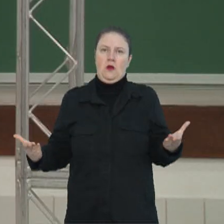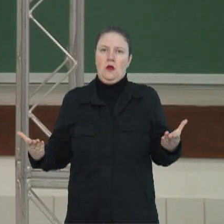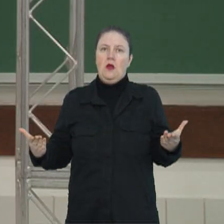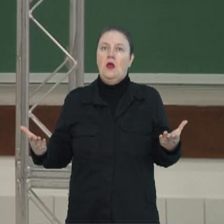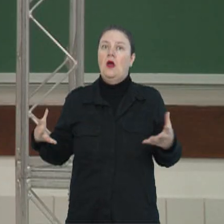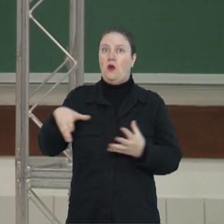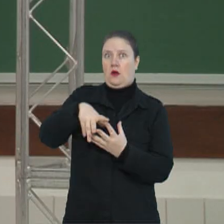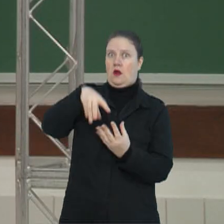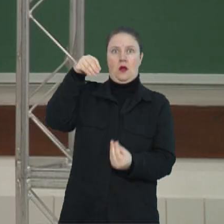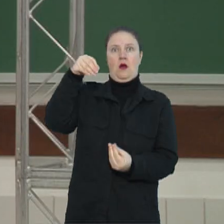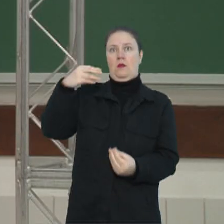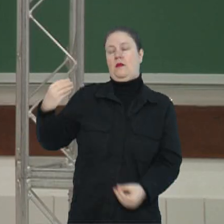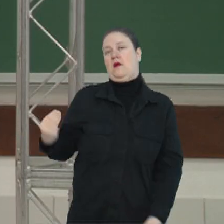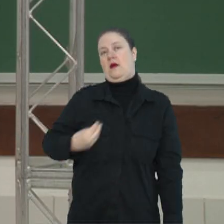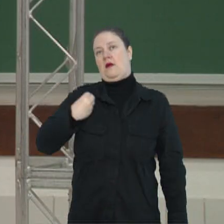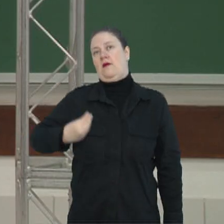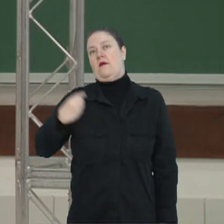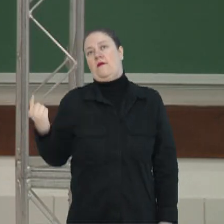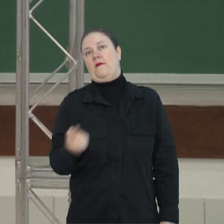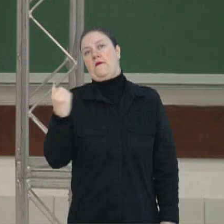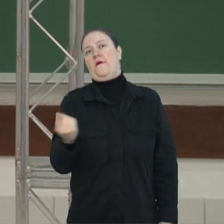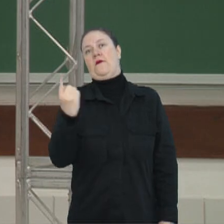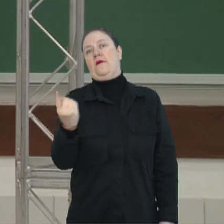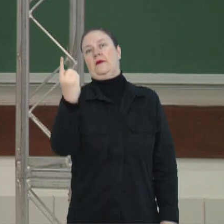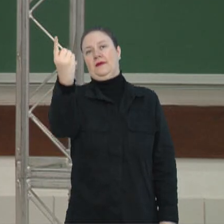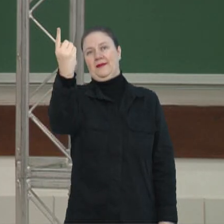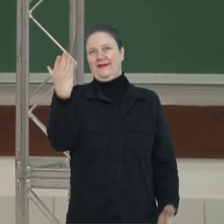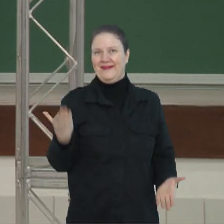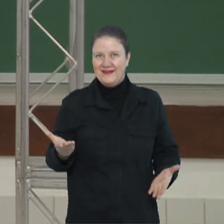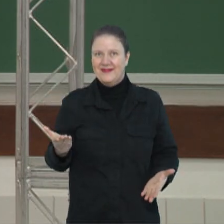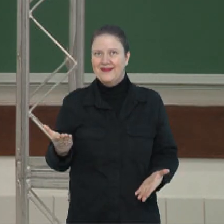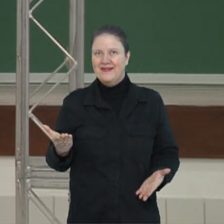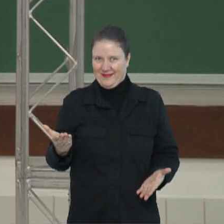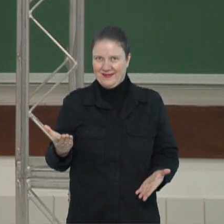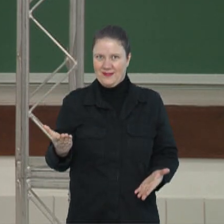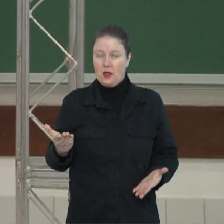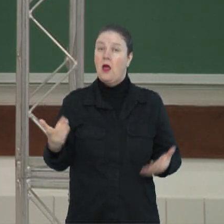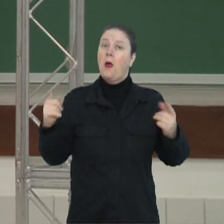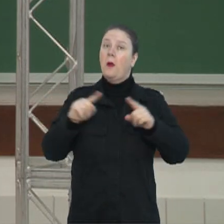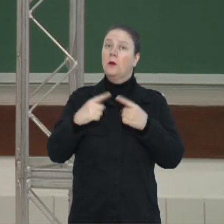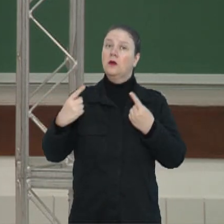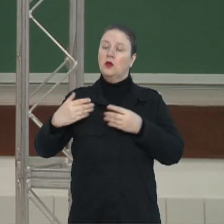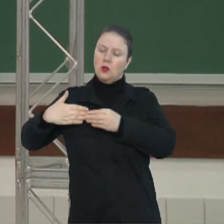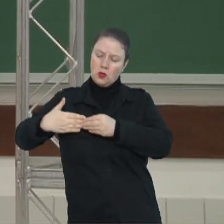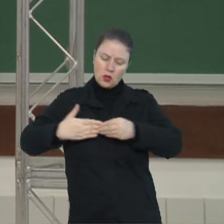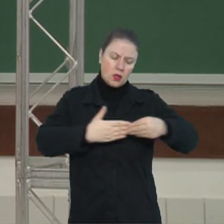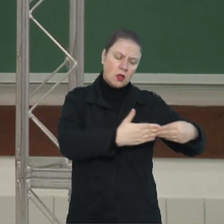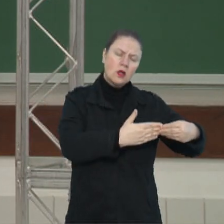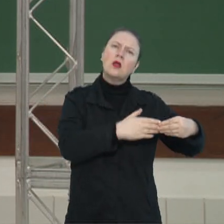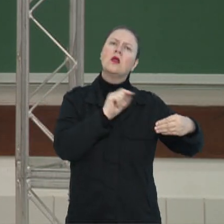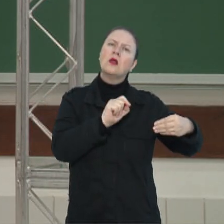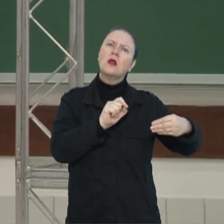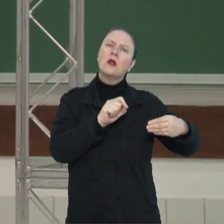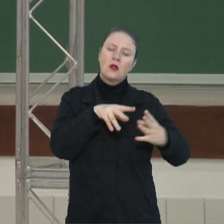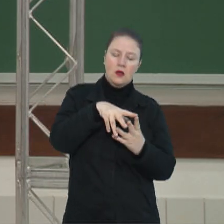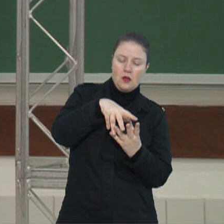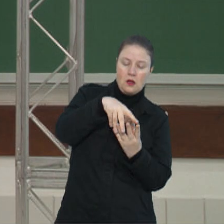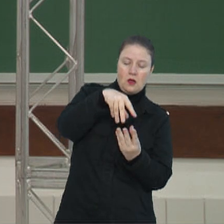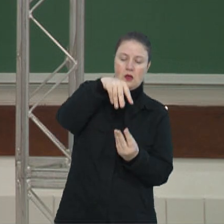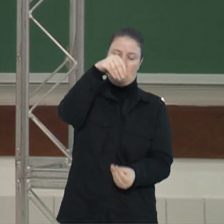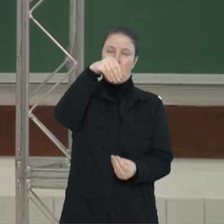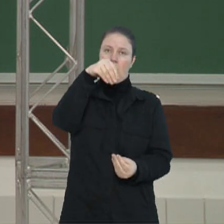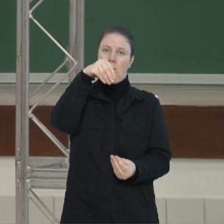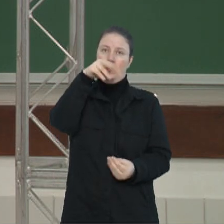melhor, portanto? Ué, a alma, porque a alma é imortal. Logo, quem deve guiar as suas ações? A alma,